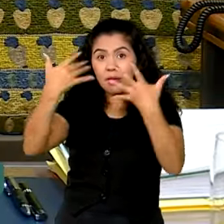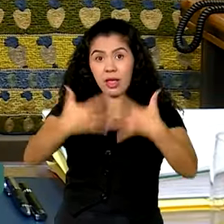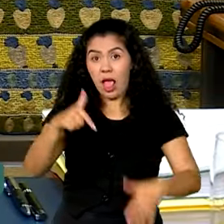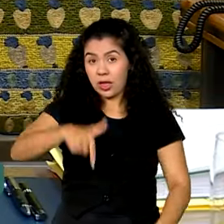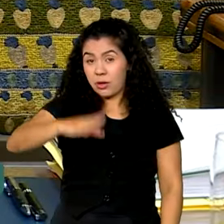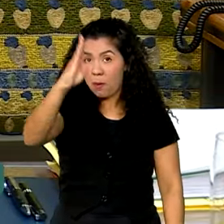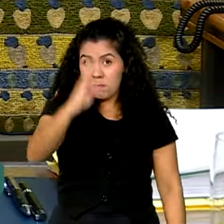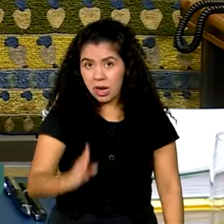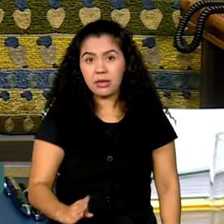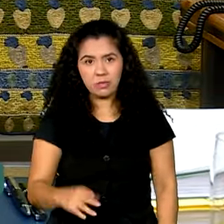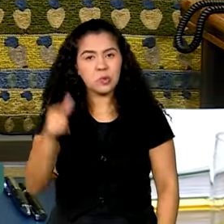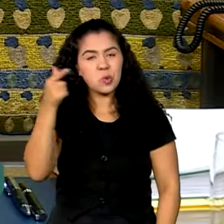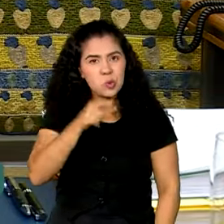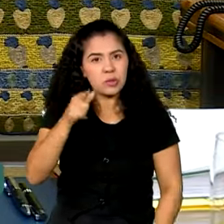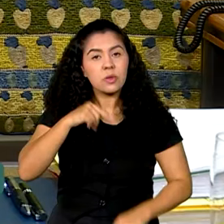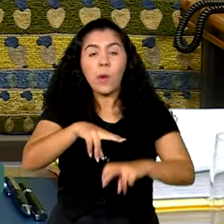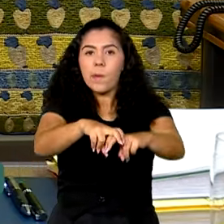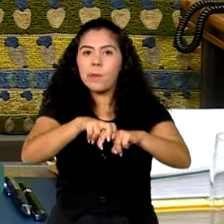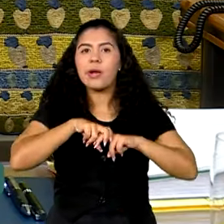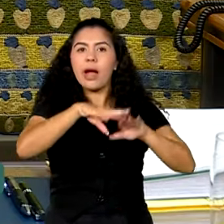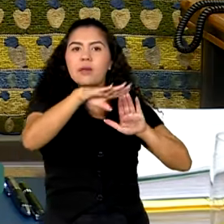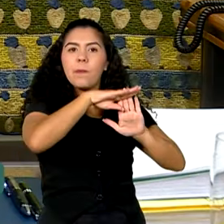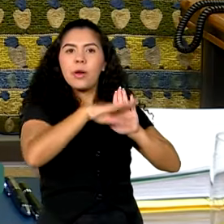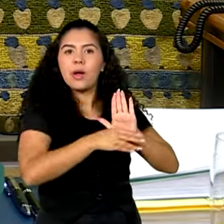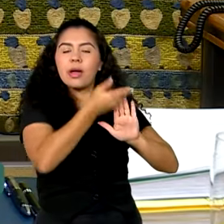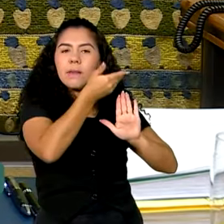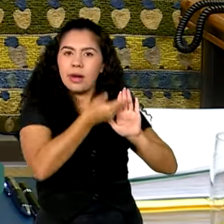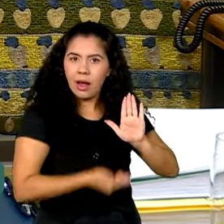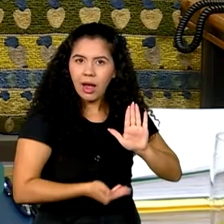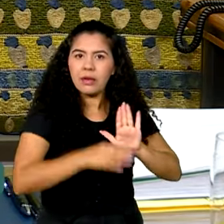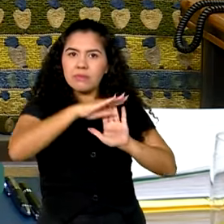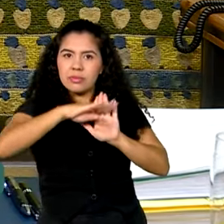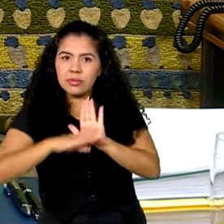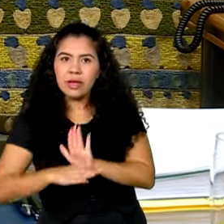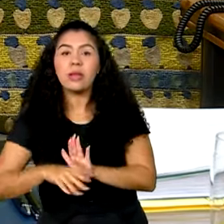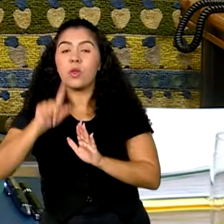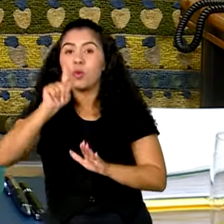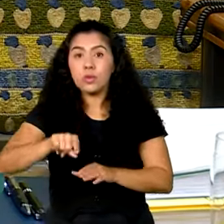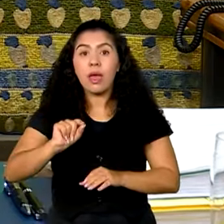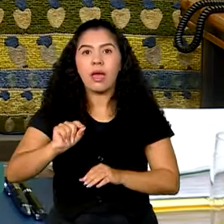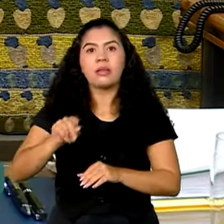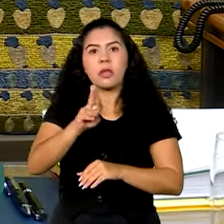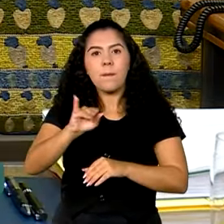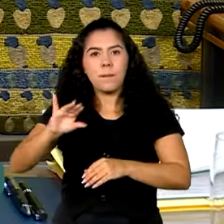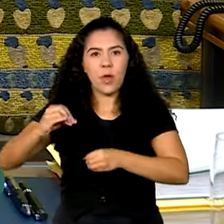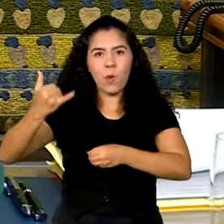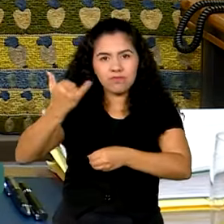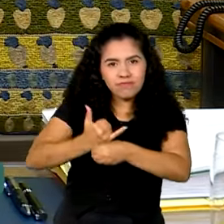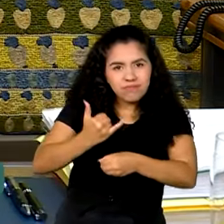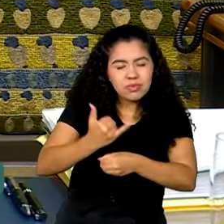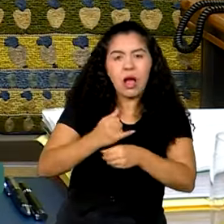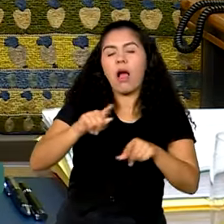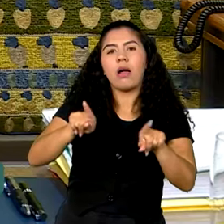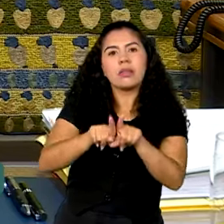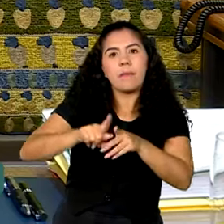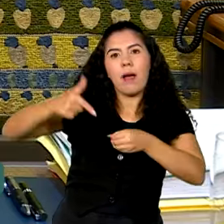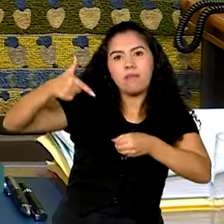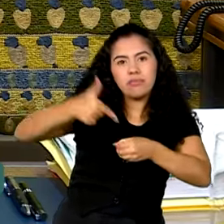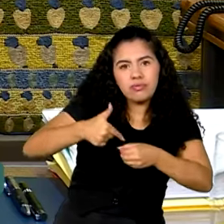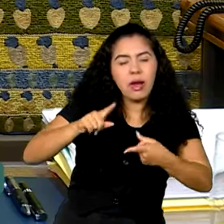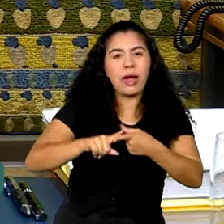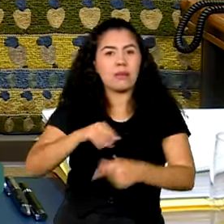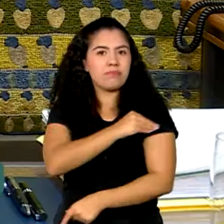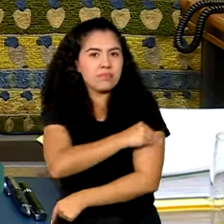né, por conta do programa, né, dos programas de biocombustível, conseguiu introduzir o etanol,